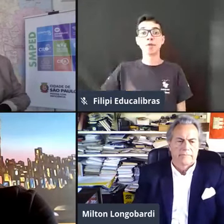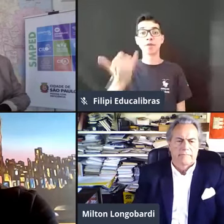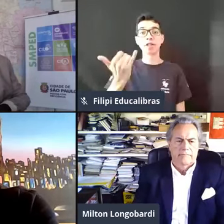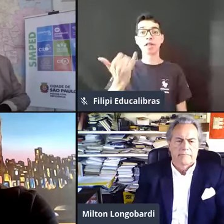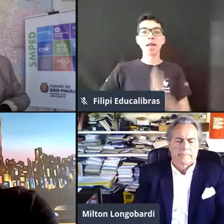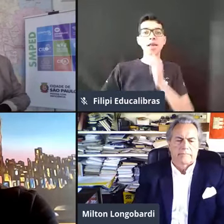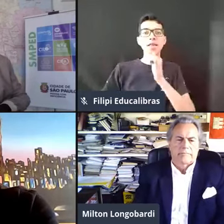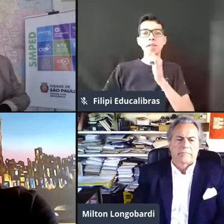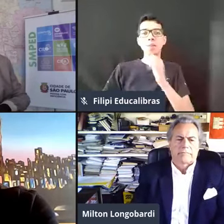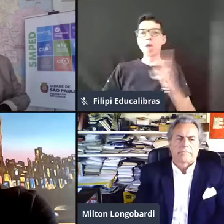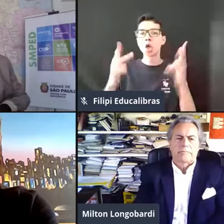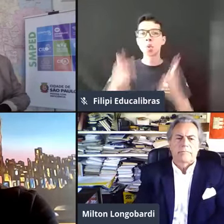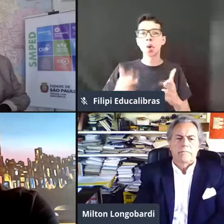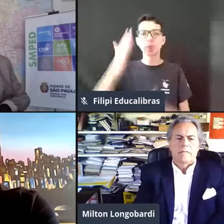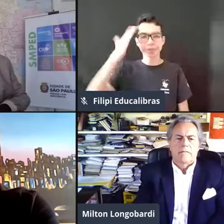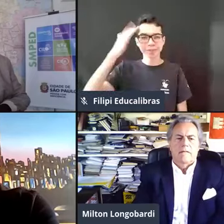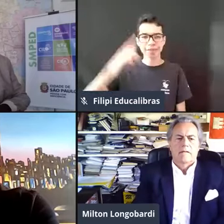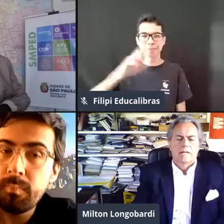limonada, né?